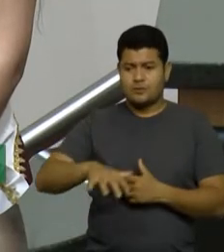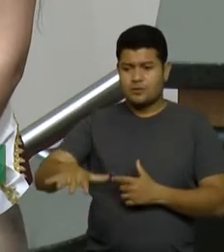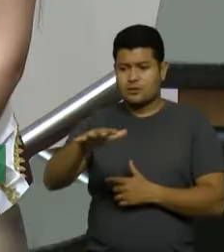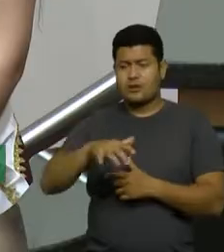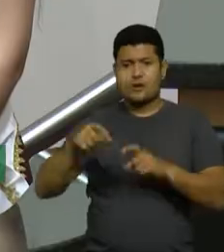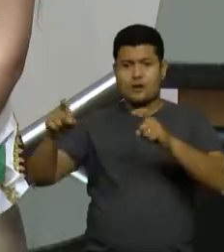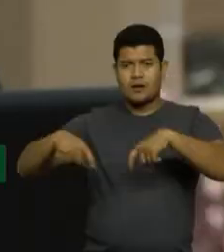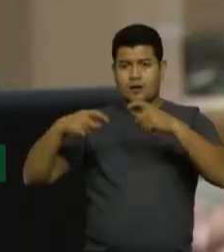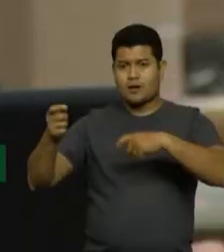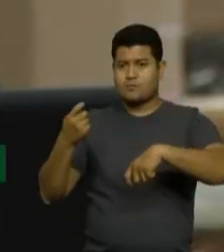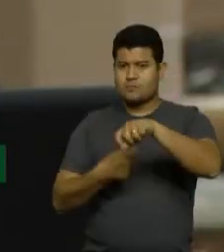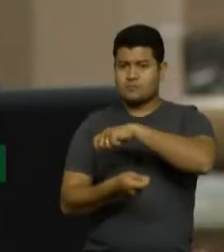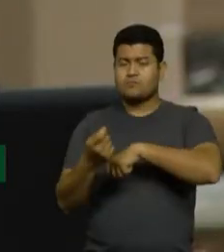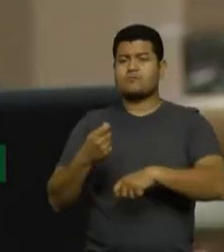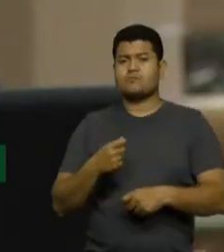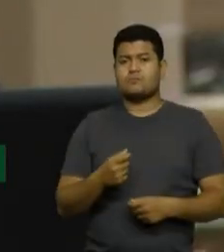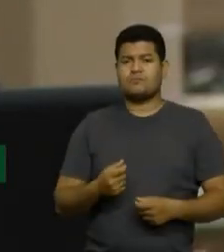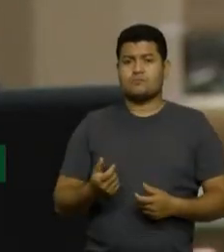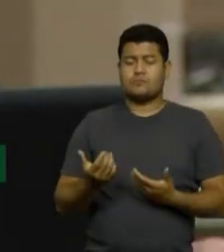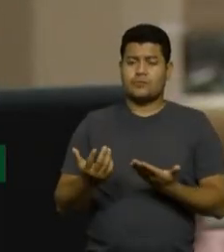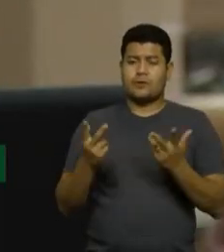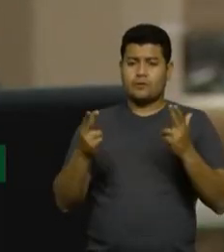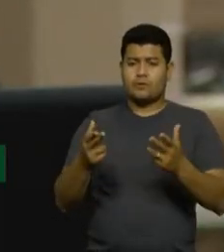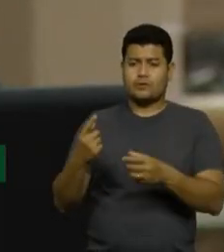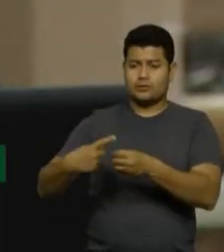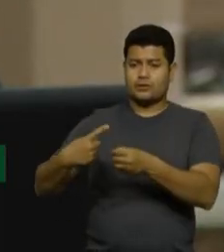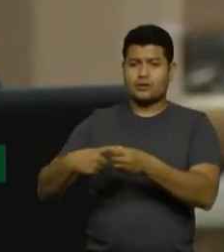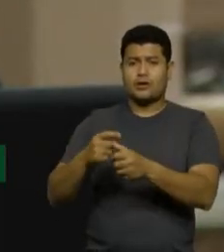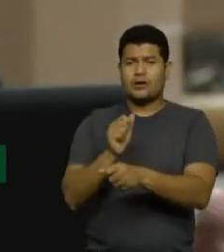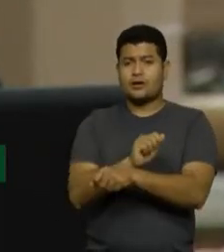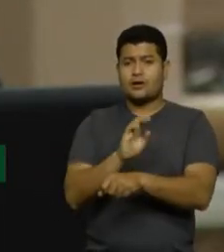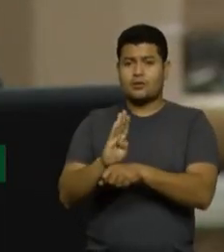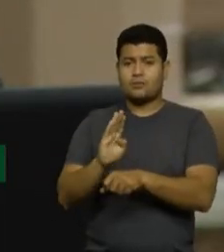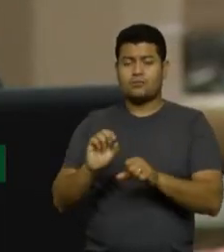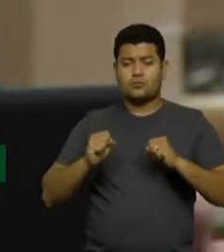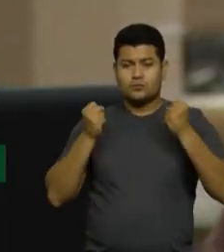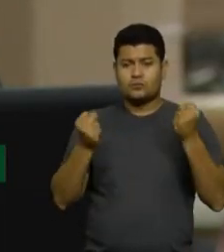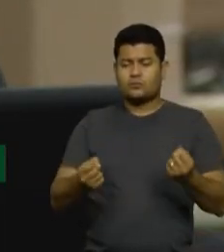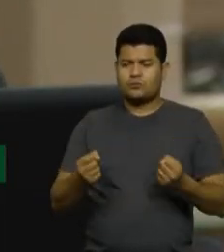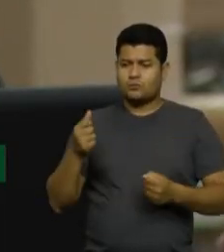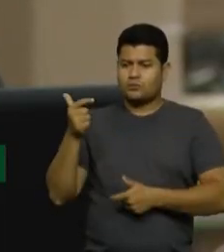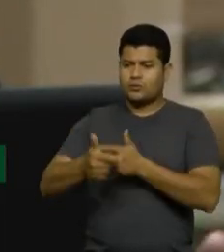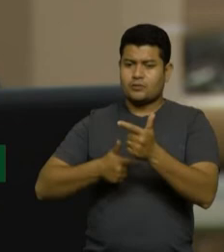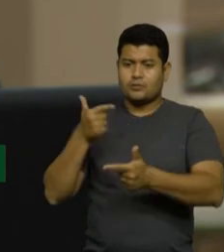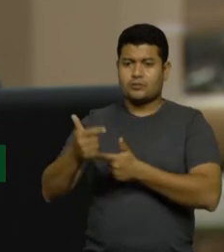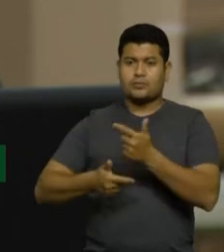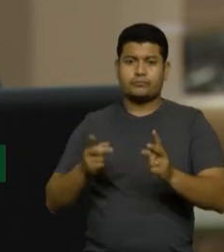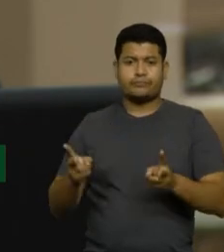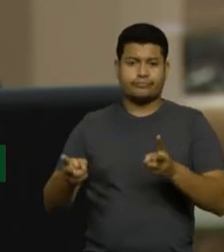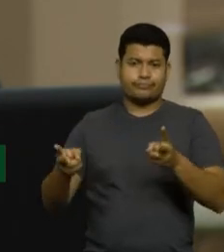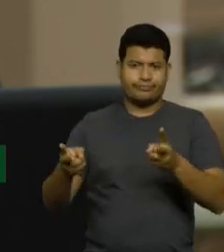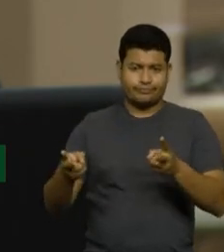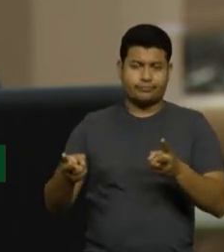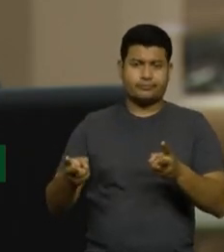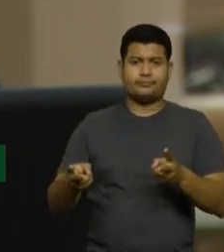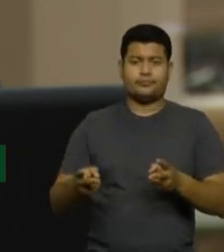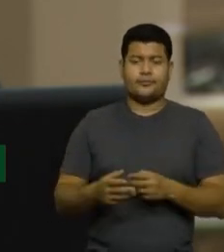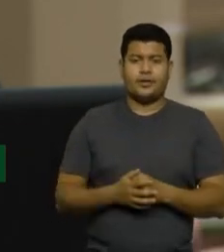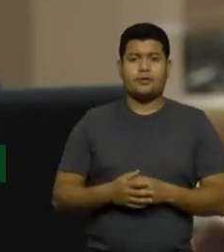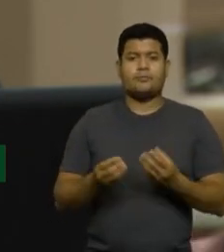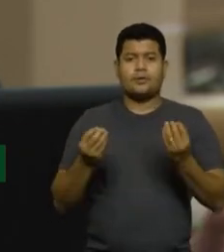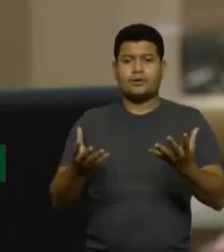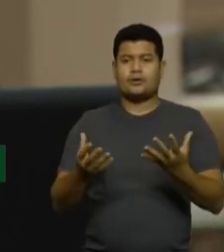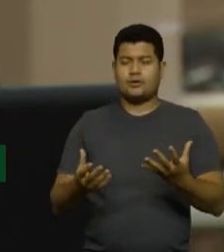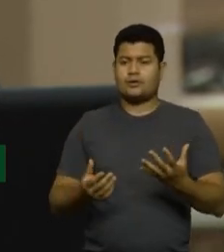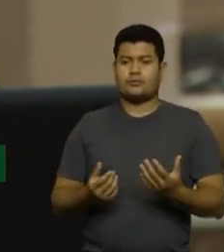agronegócio, com cidades como Obidom, que se dedicaram durante todo esse tempo em não deixar, né, que o nosso Estado perecesse